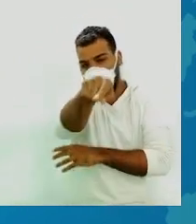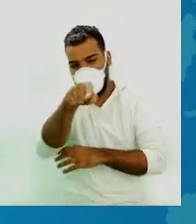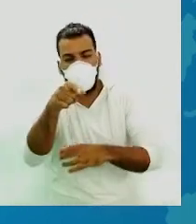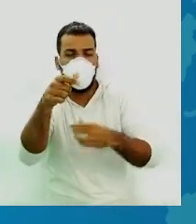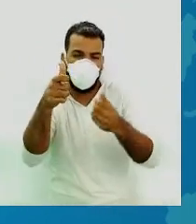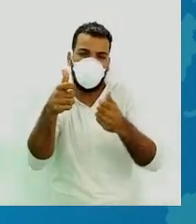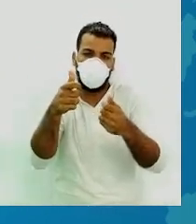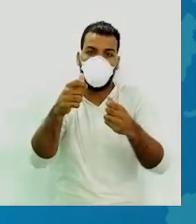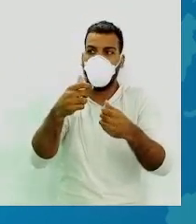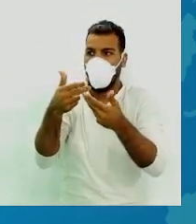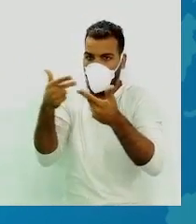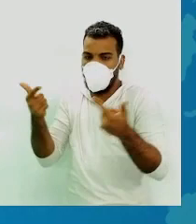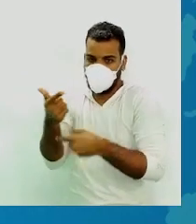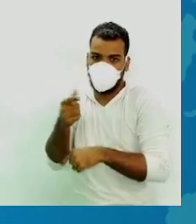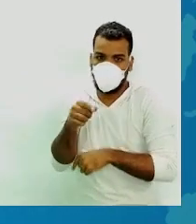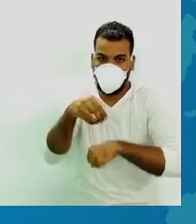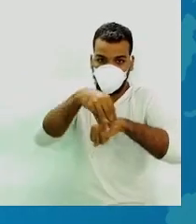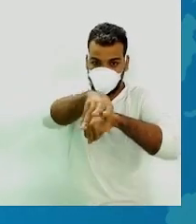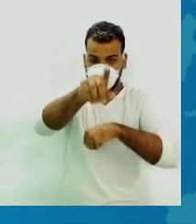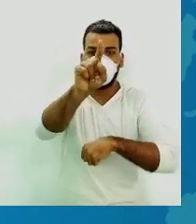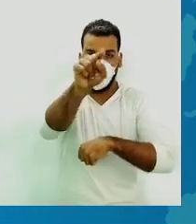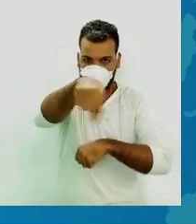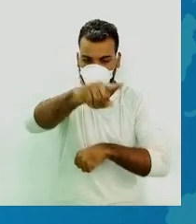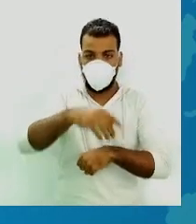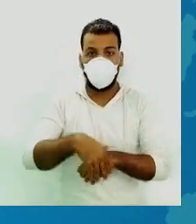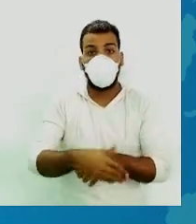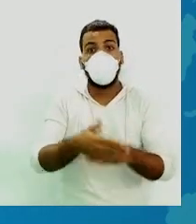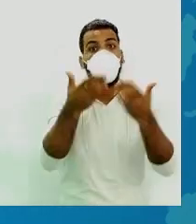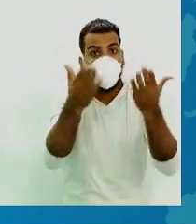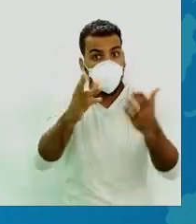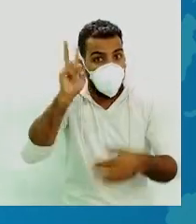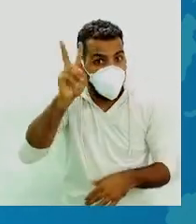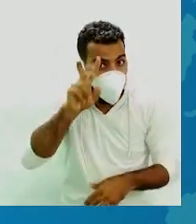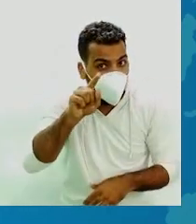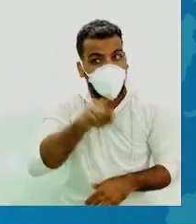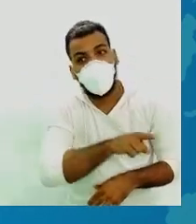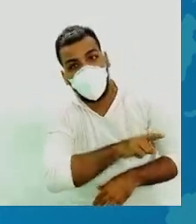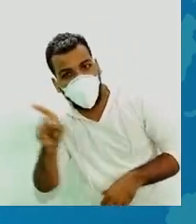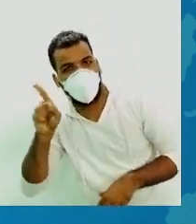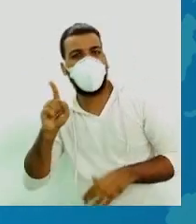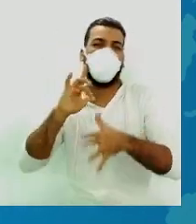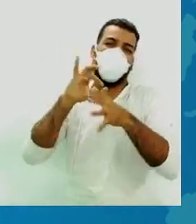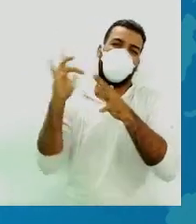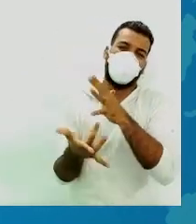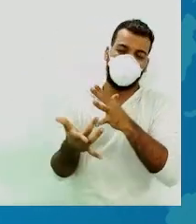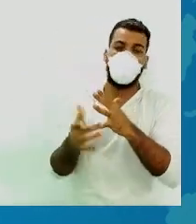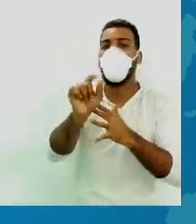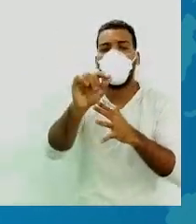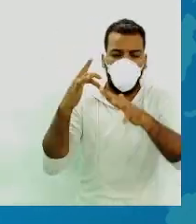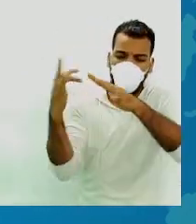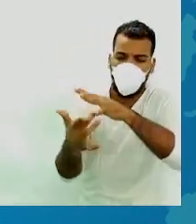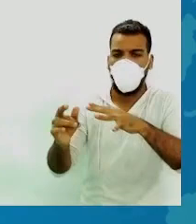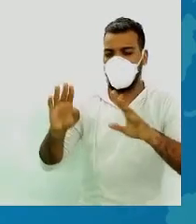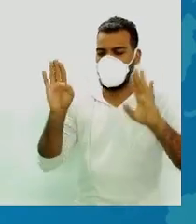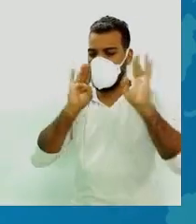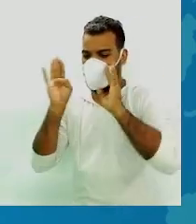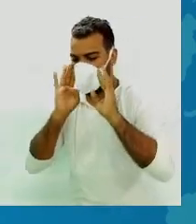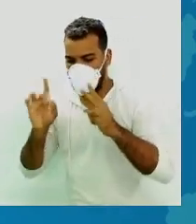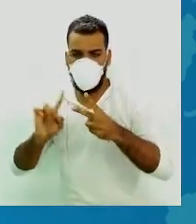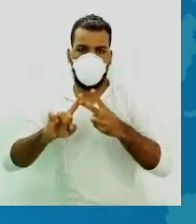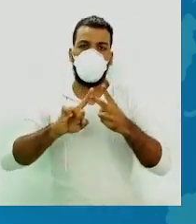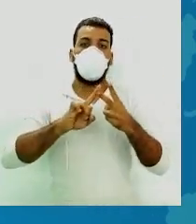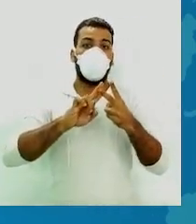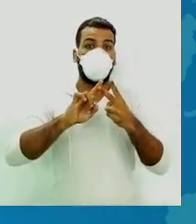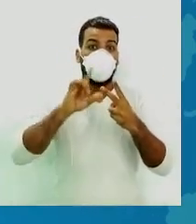para vocês. Vá lá nas redes sociais do EducaPE, seja no Facebook, no Instagram,